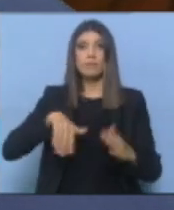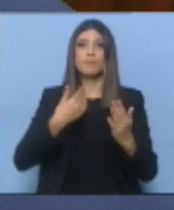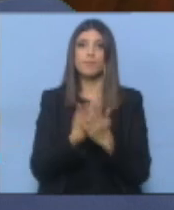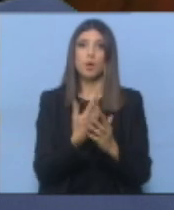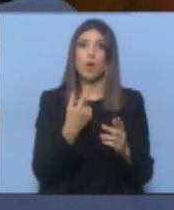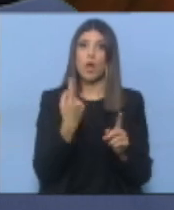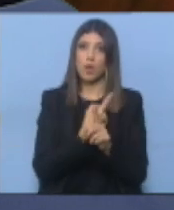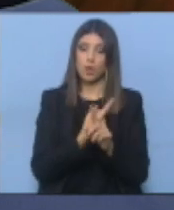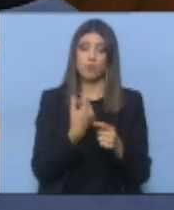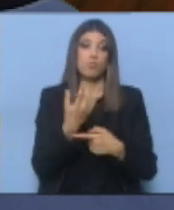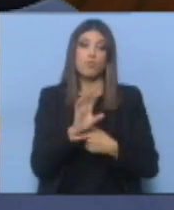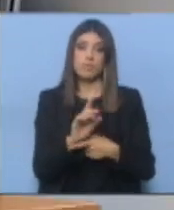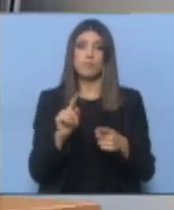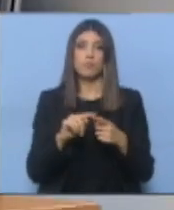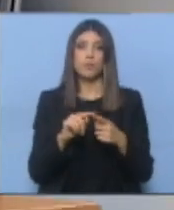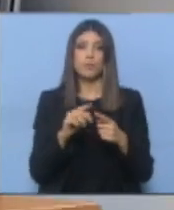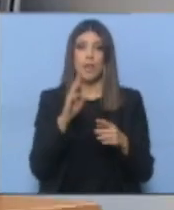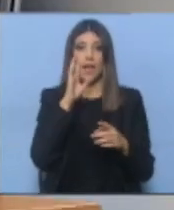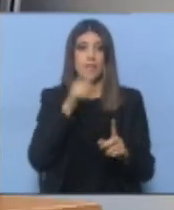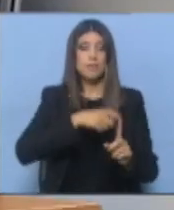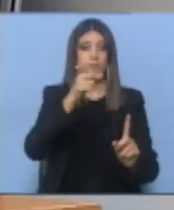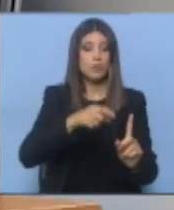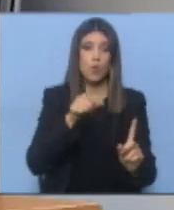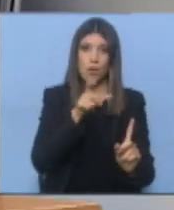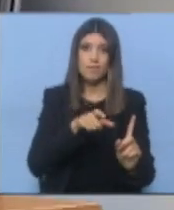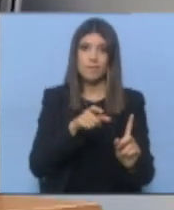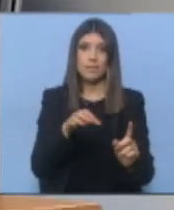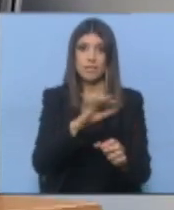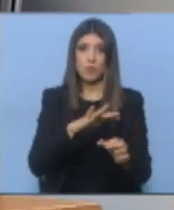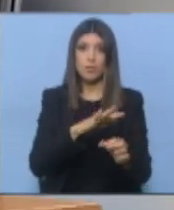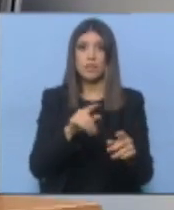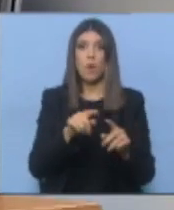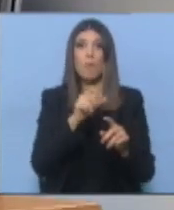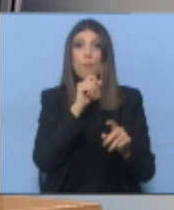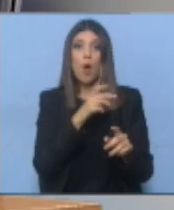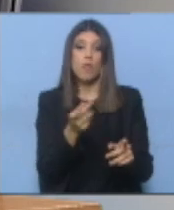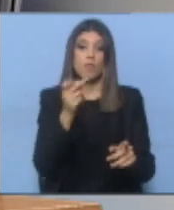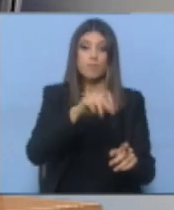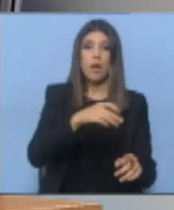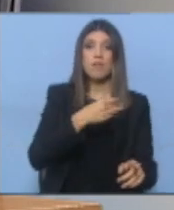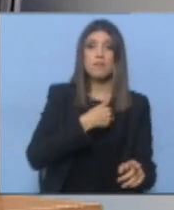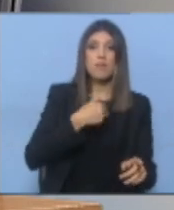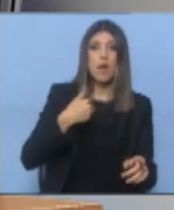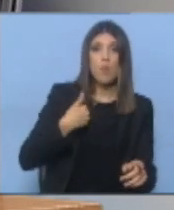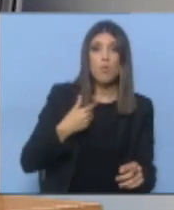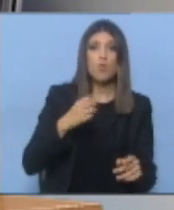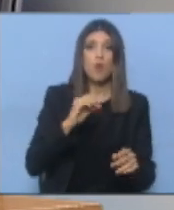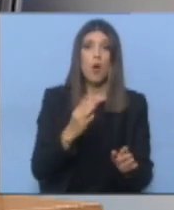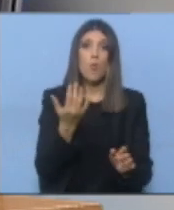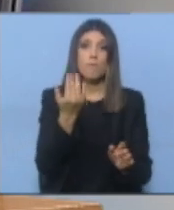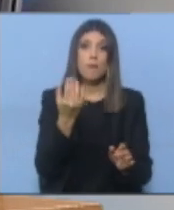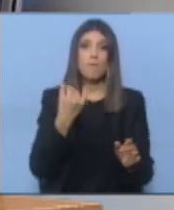a esta ponta de severidade, normalmente está associado a questões de saúde, questões de formação e